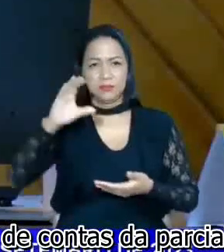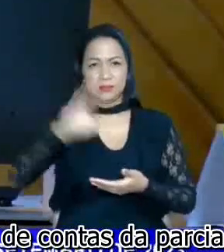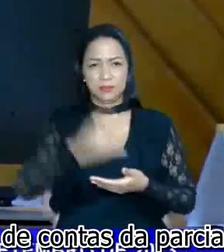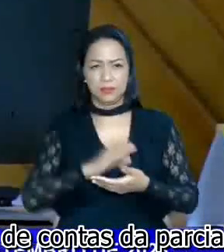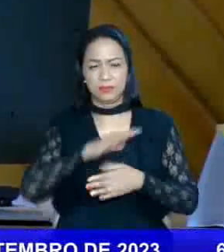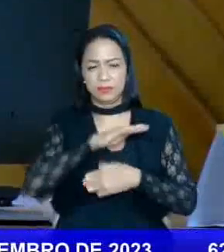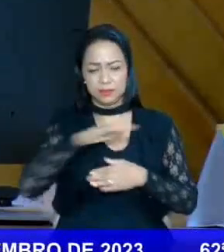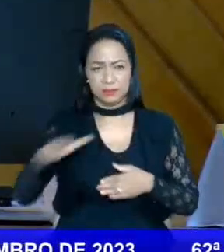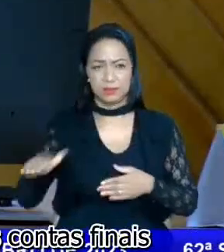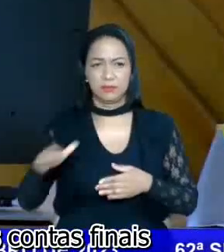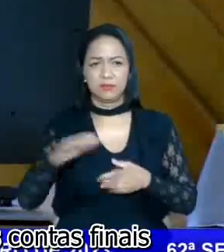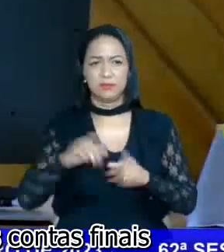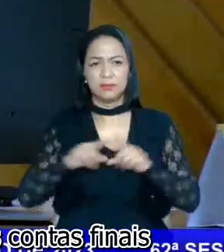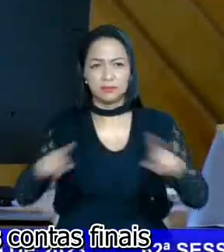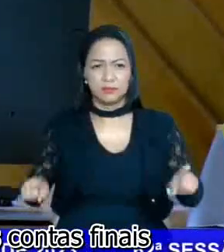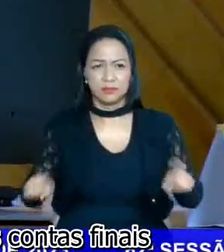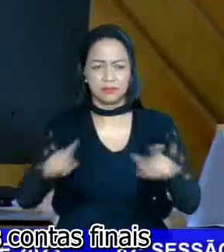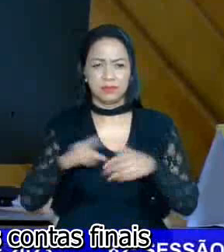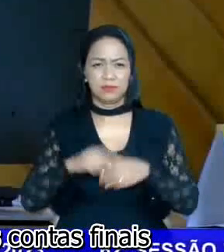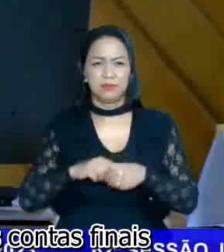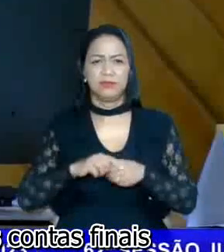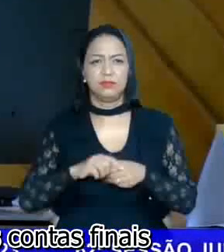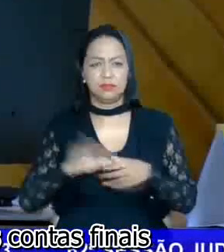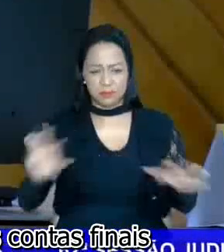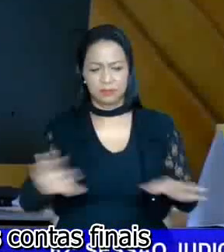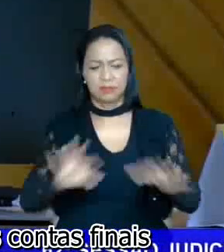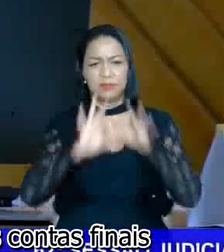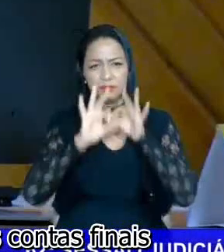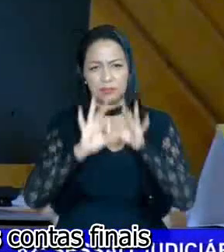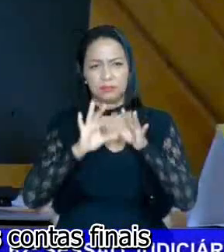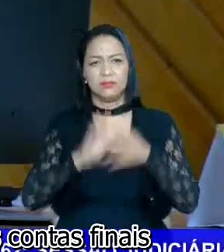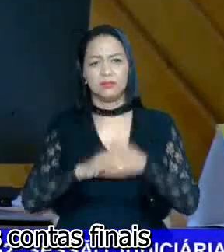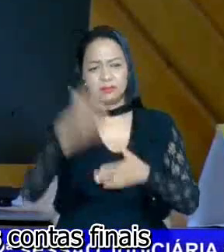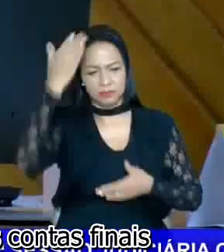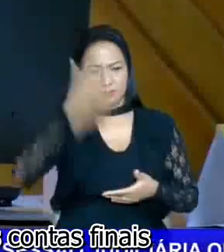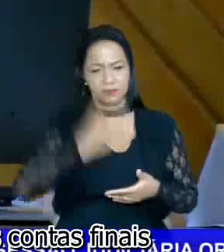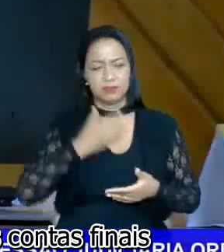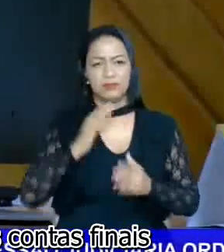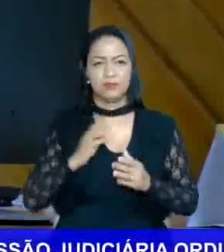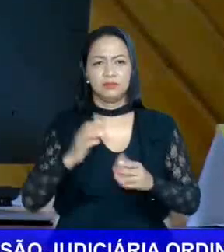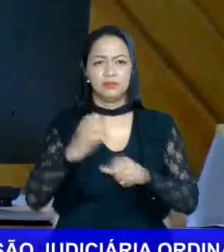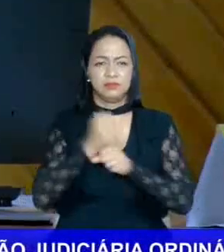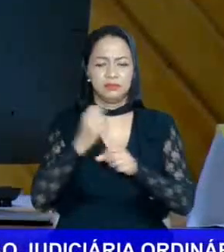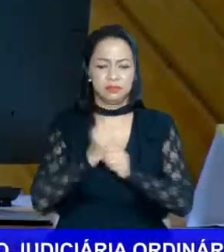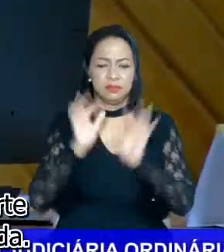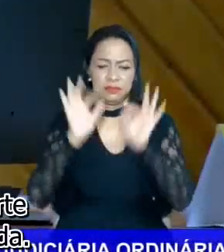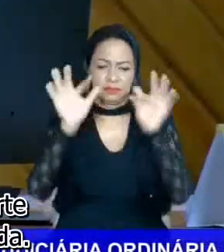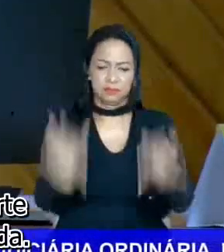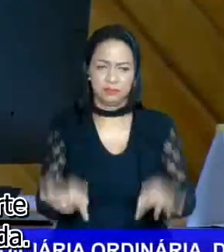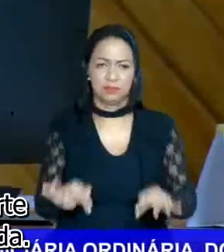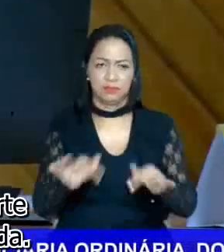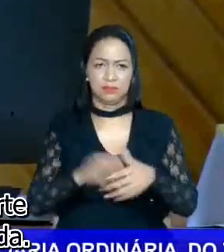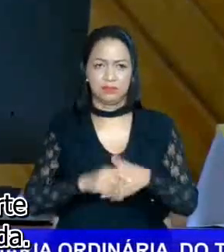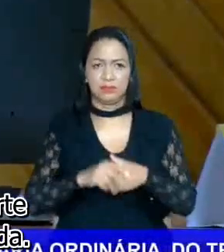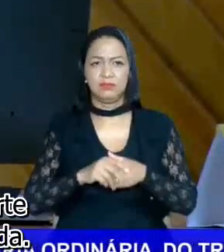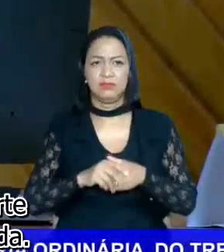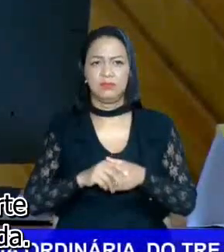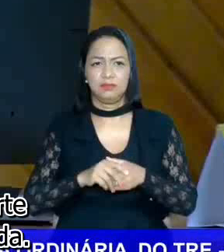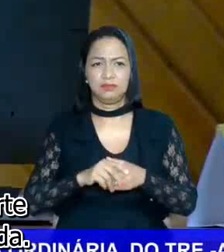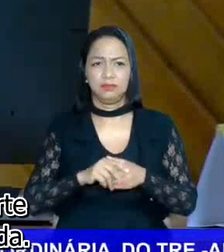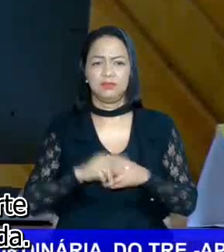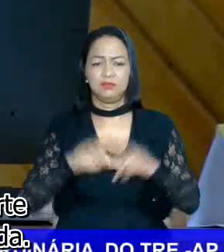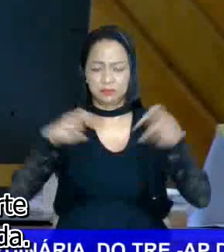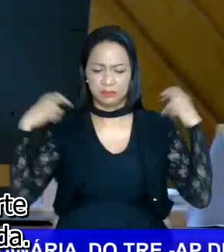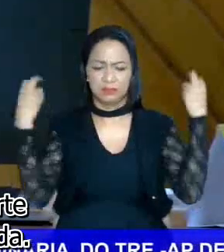da parcial, mas que foram integralmente indicados e comprovados nas contas finais, o que, na esteira de entendimento dessa